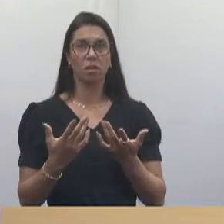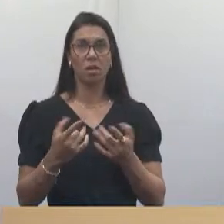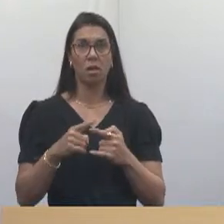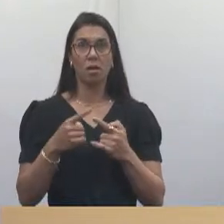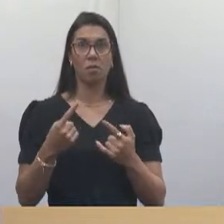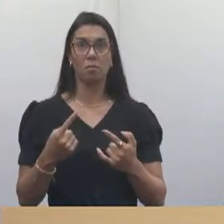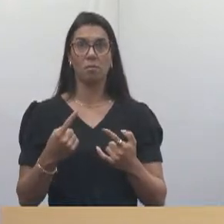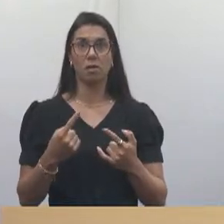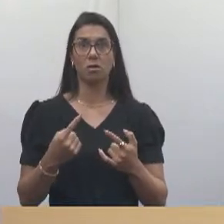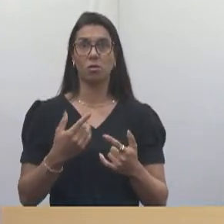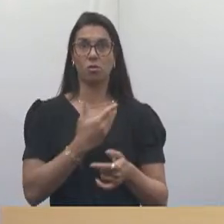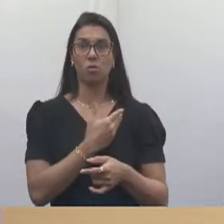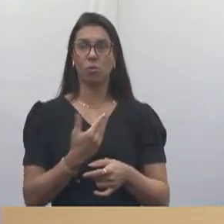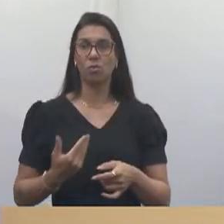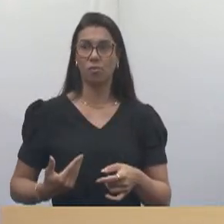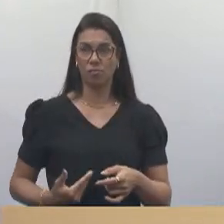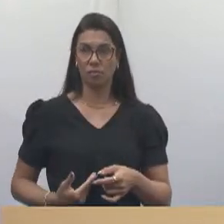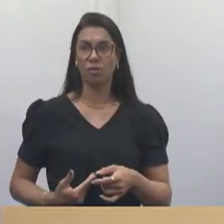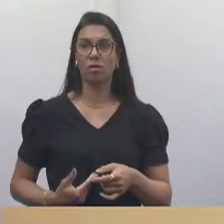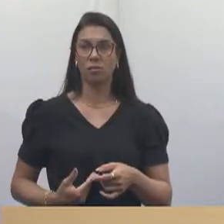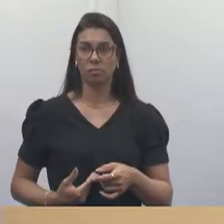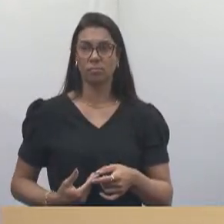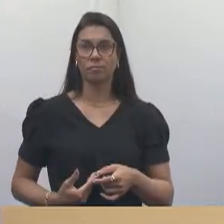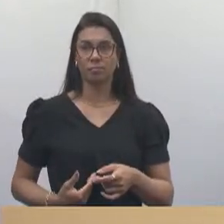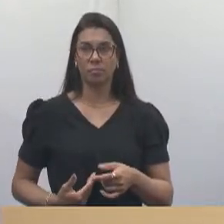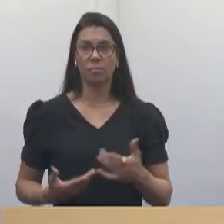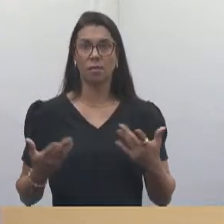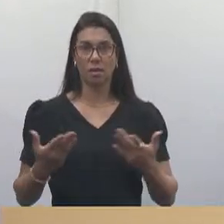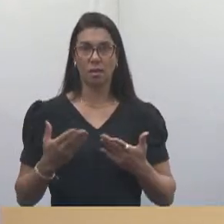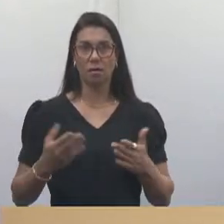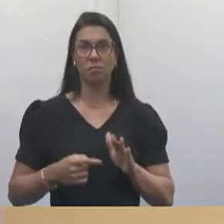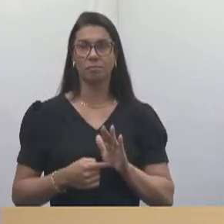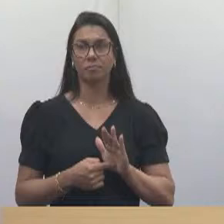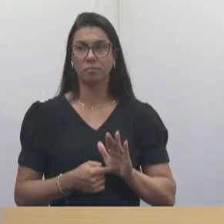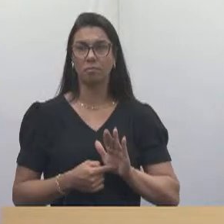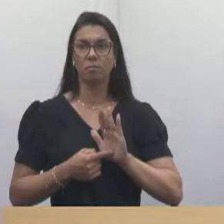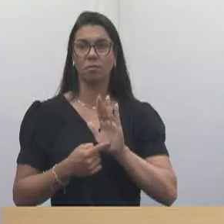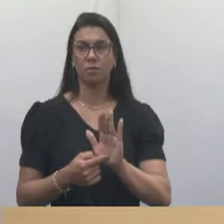Mas esse governo aí tem se mostrado